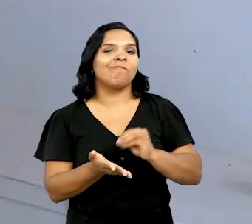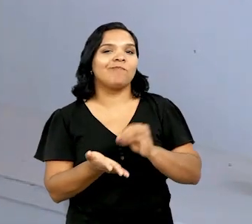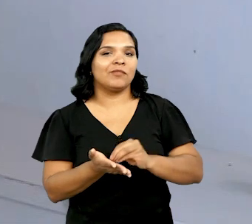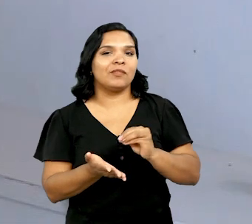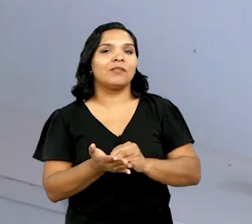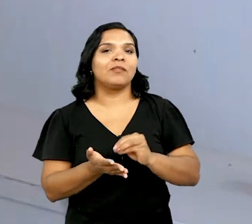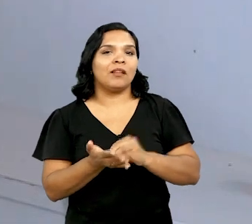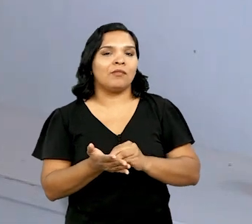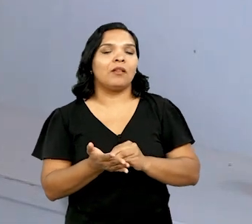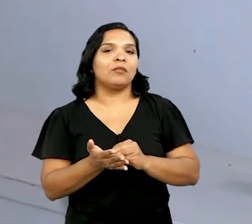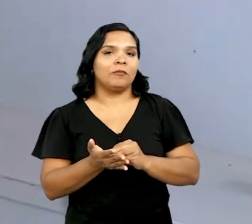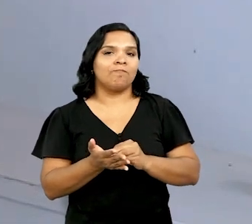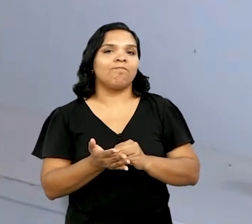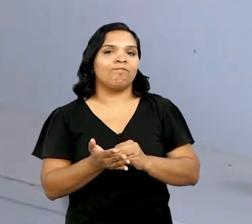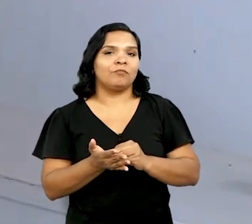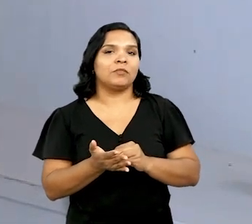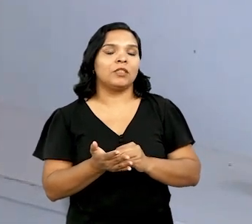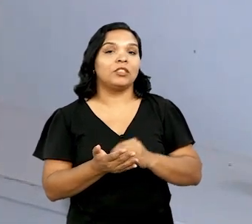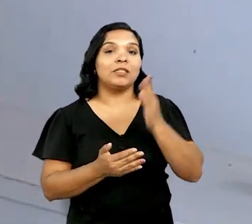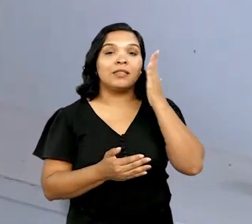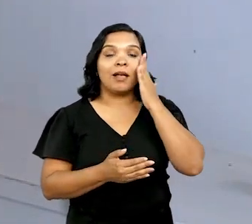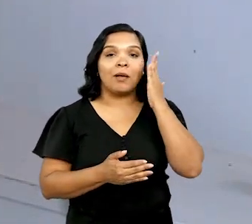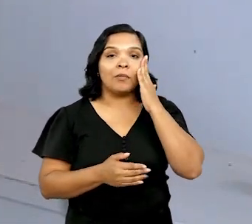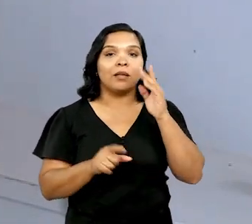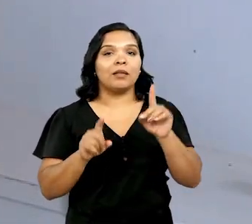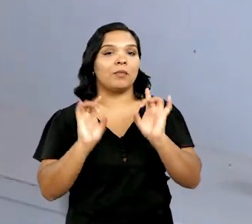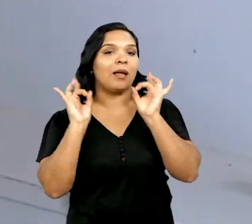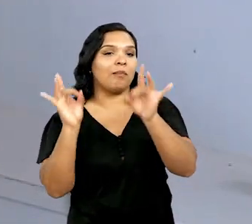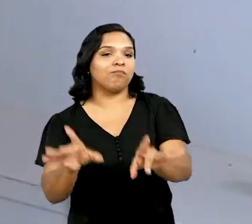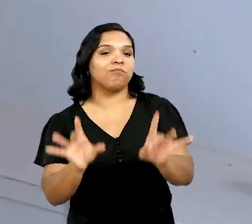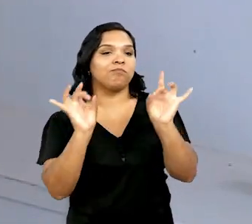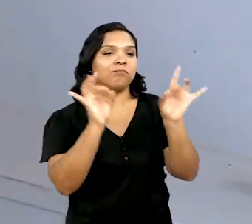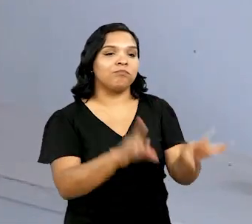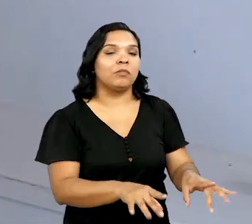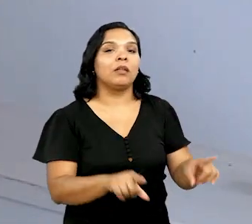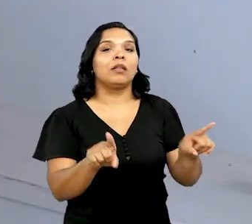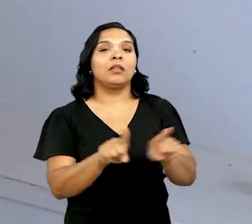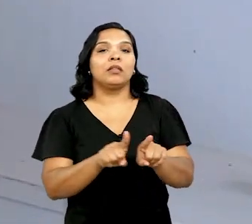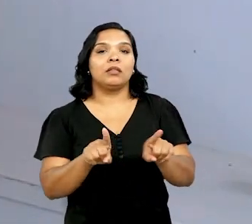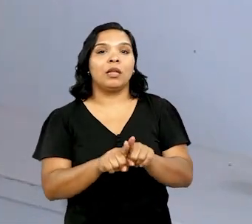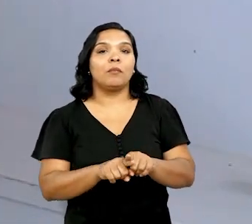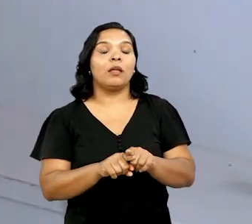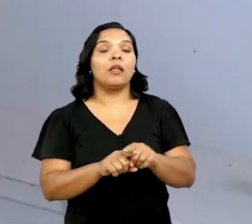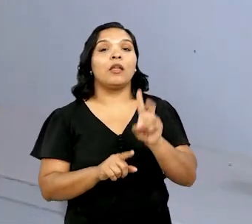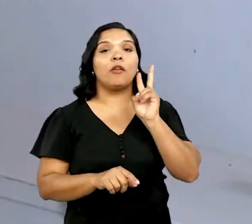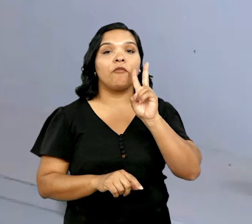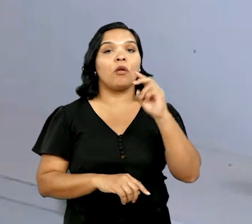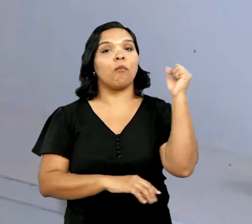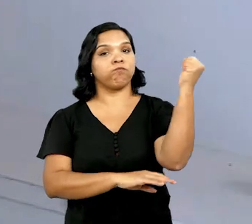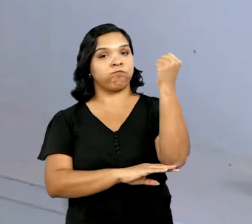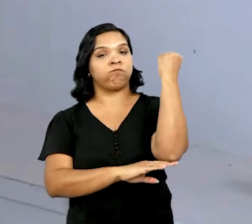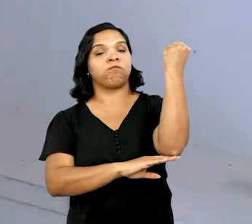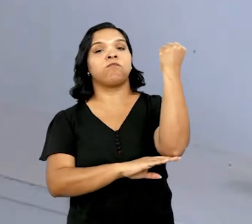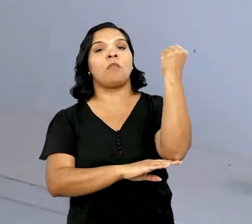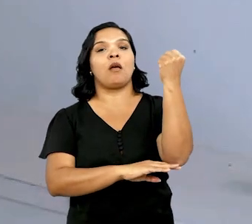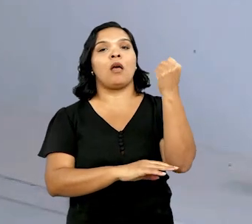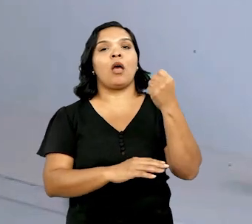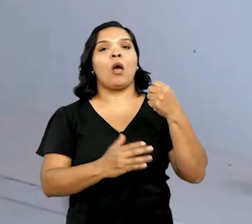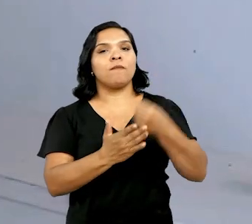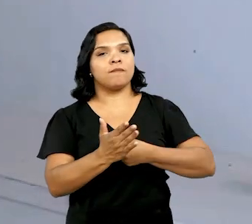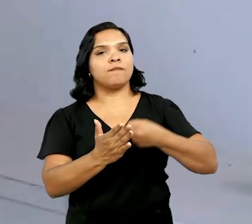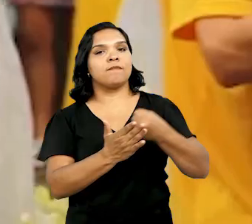carência, muita desapropriação do saber, muito abandono, mas também vimos muito heroísmo, muita força